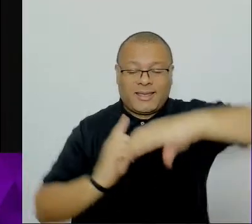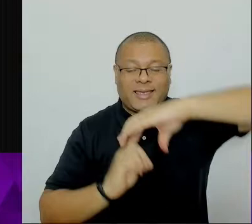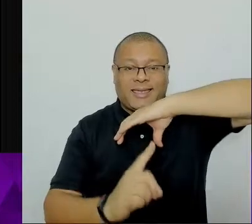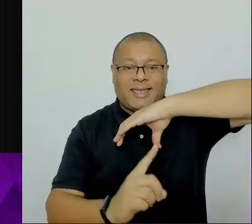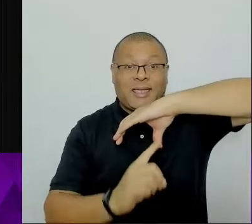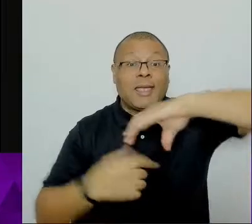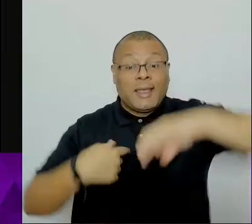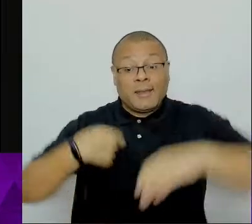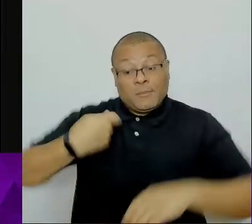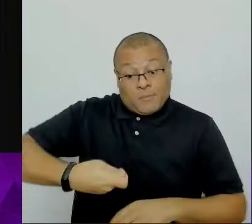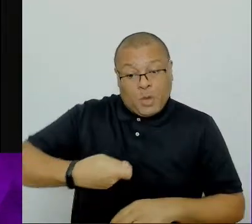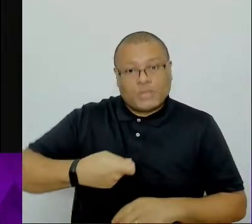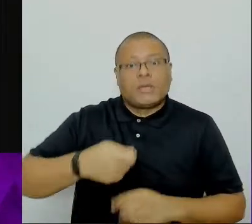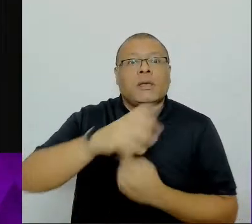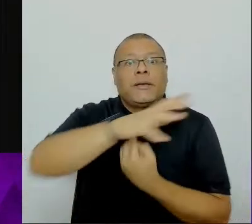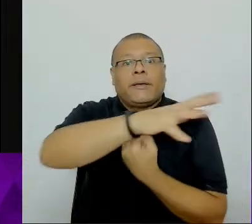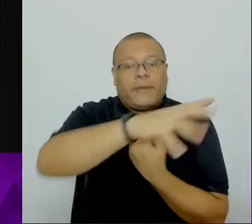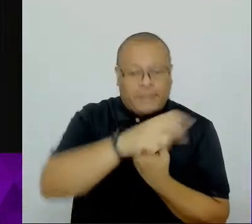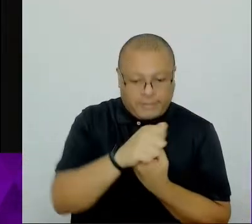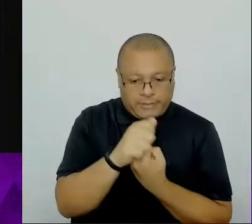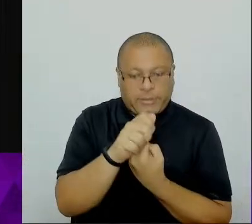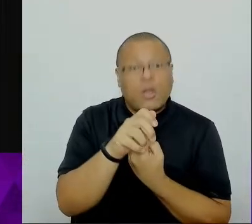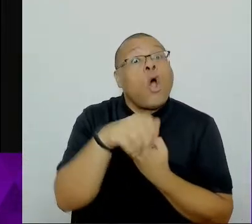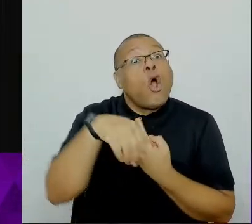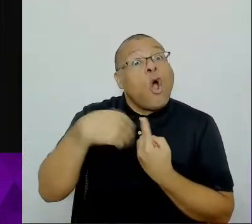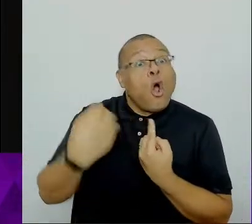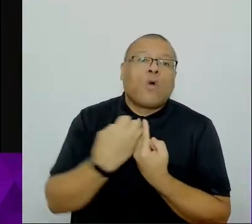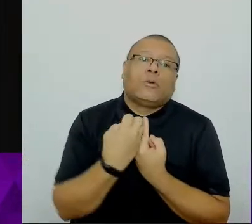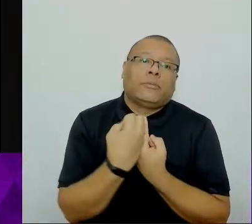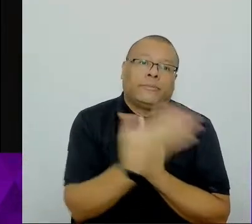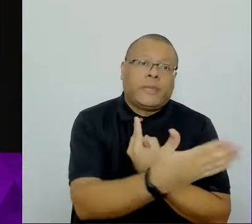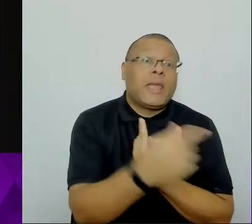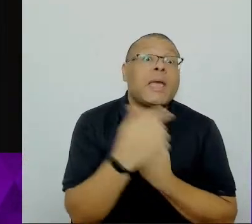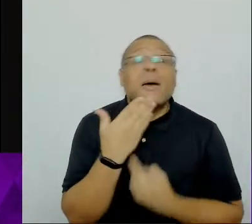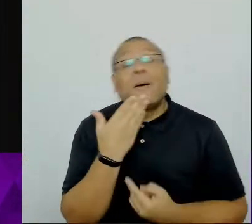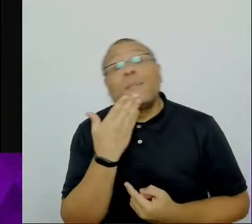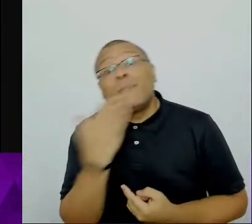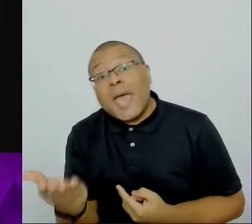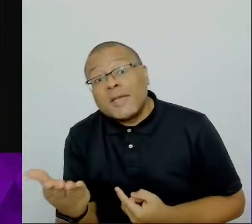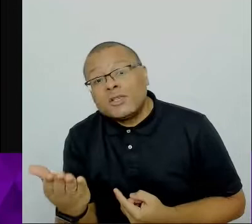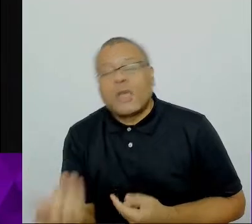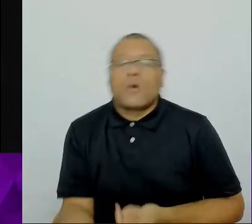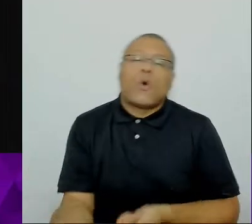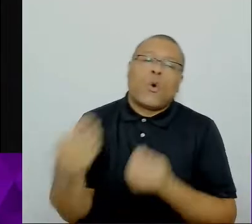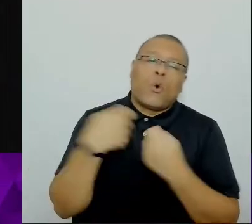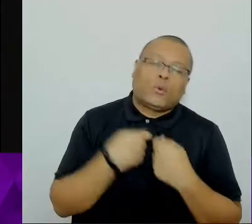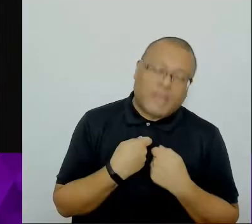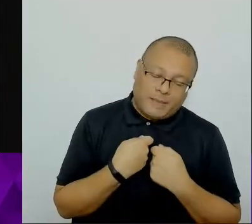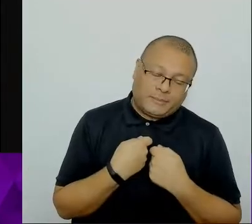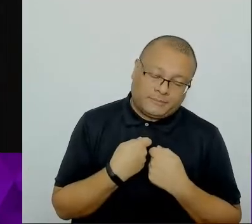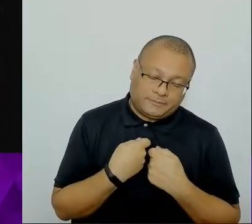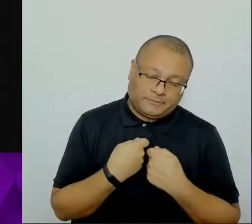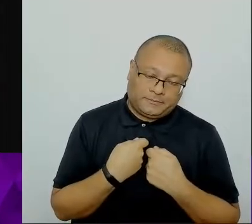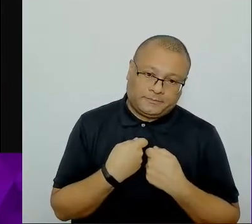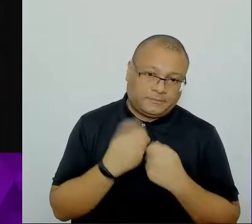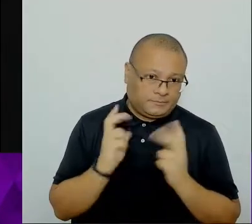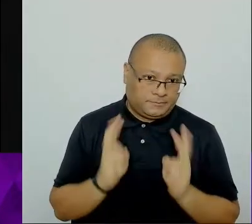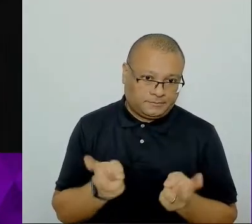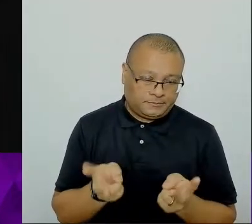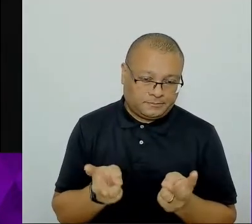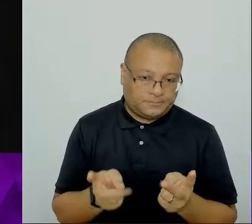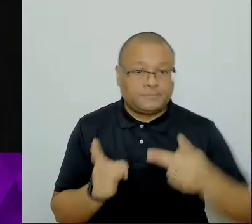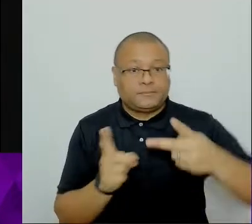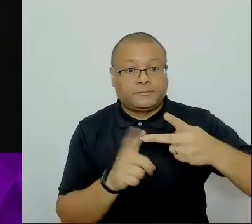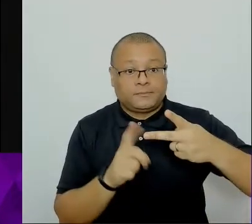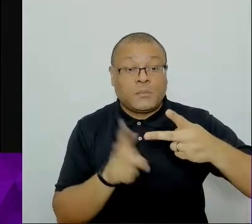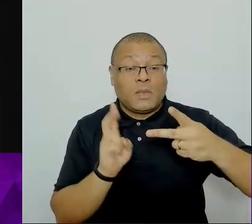seja, sempre vão ter dois atores, um ator pedindo a requisição e um servidor provendo essa requisição pedida. A comunicação